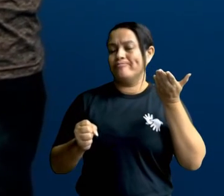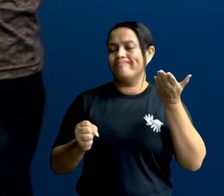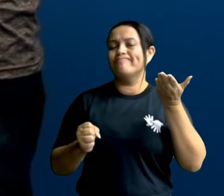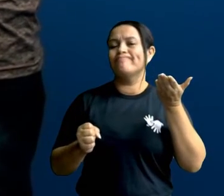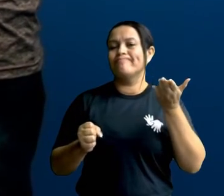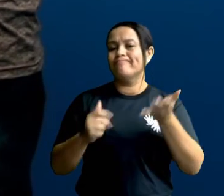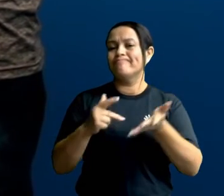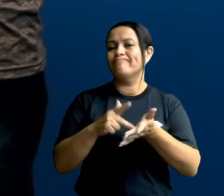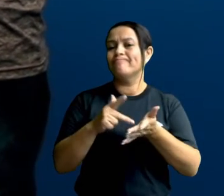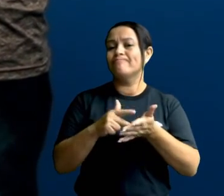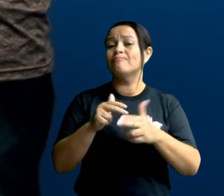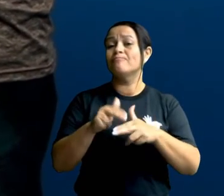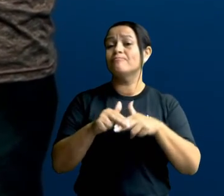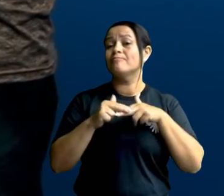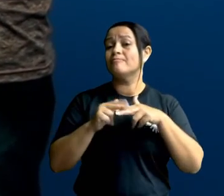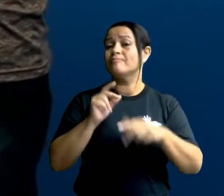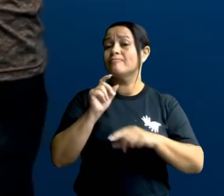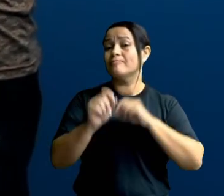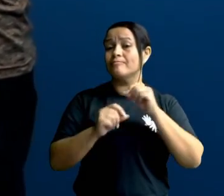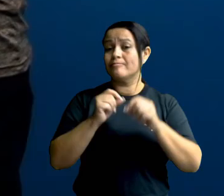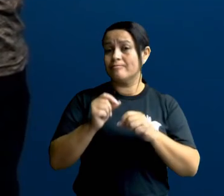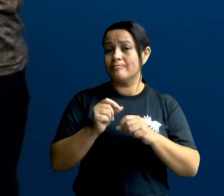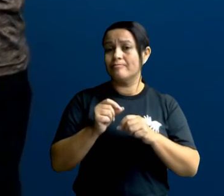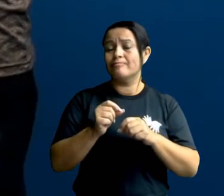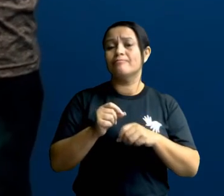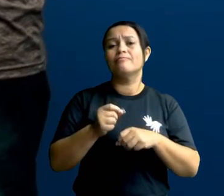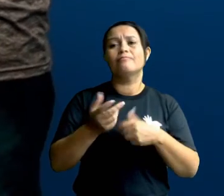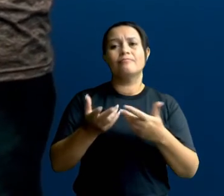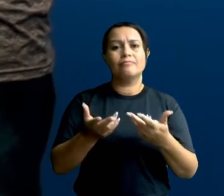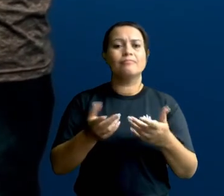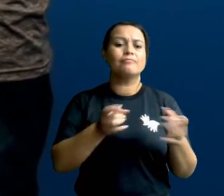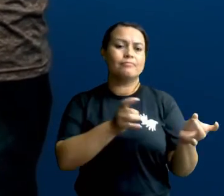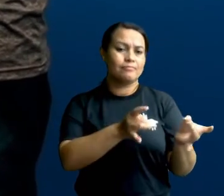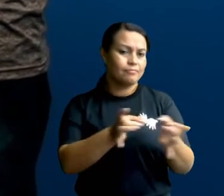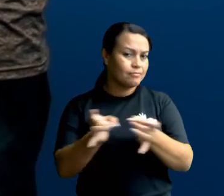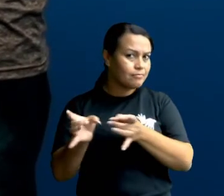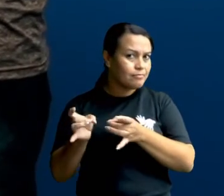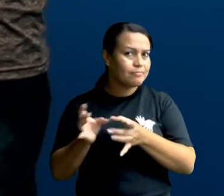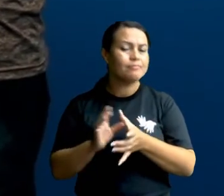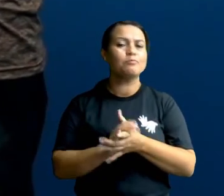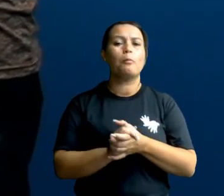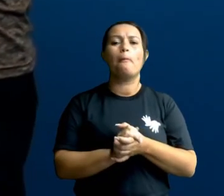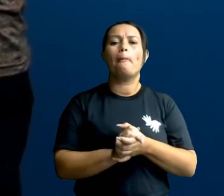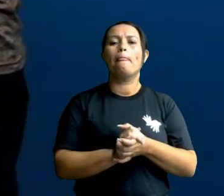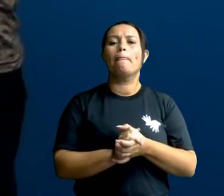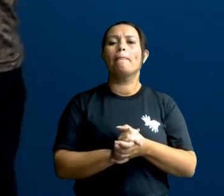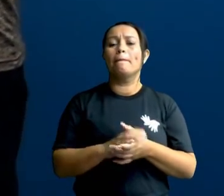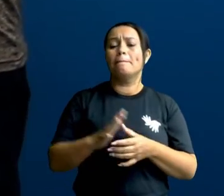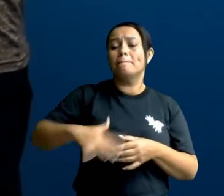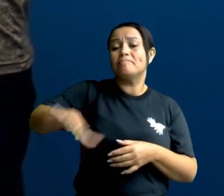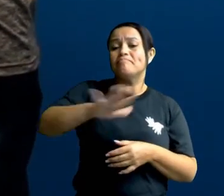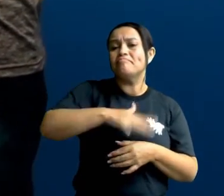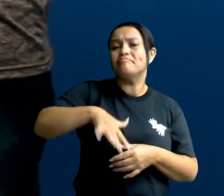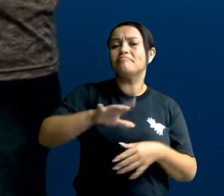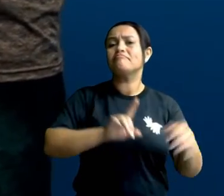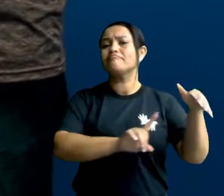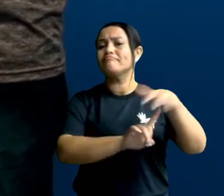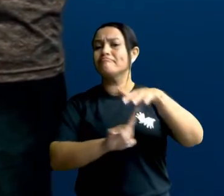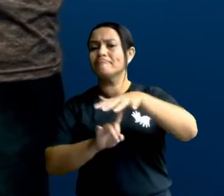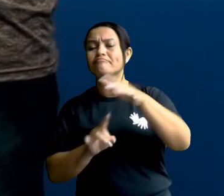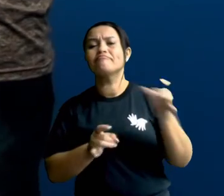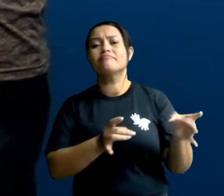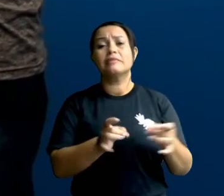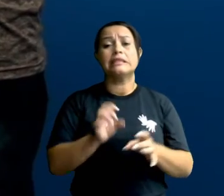um aumento por conta dessa situação do mercado. Então, se o